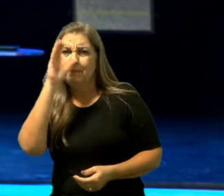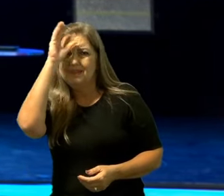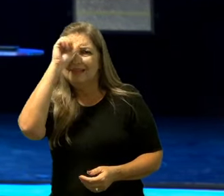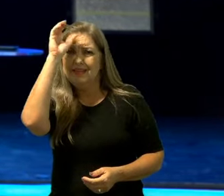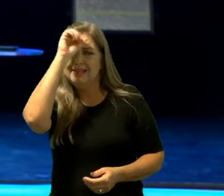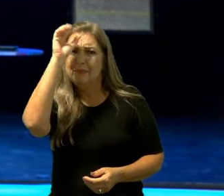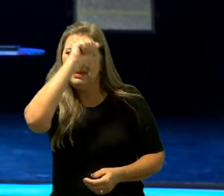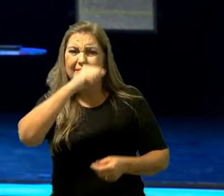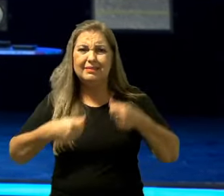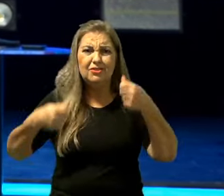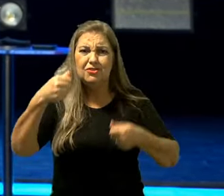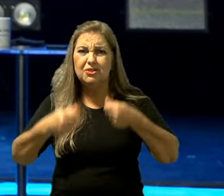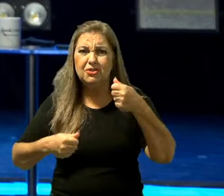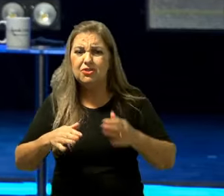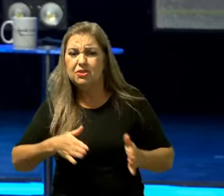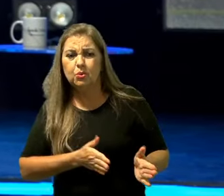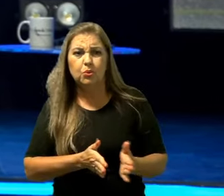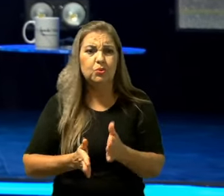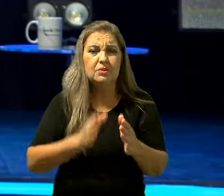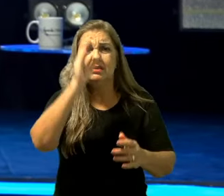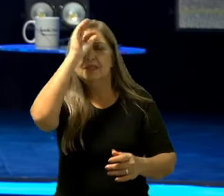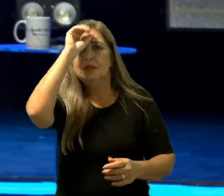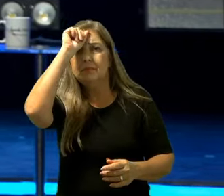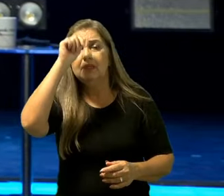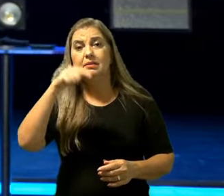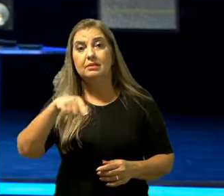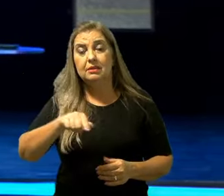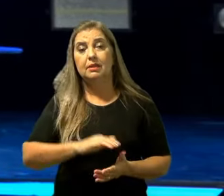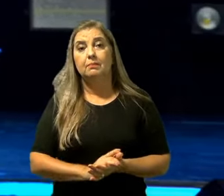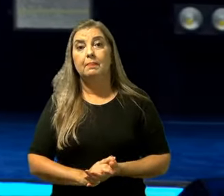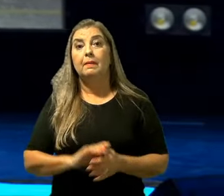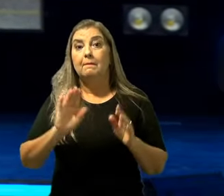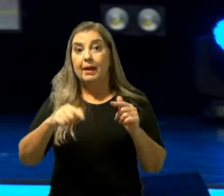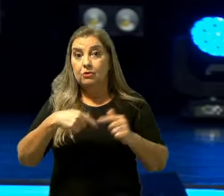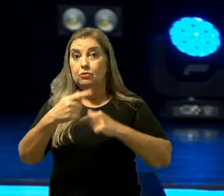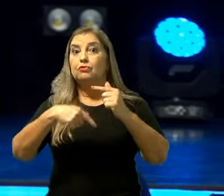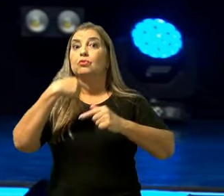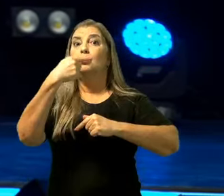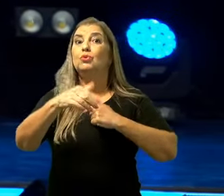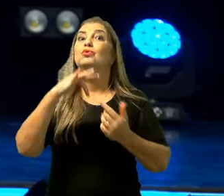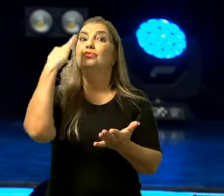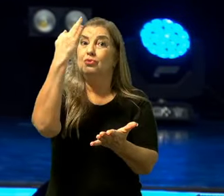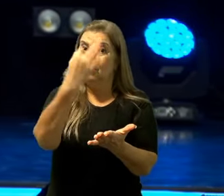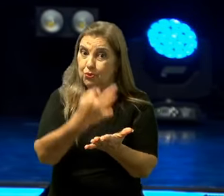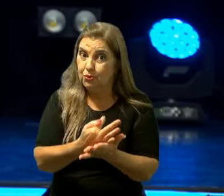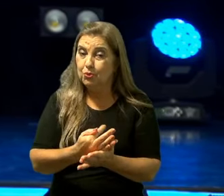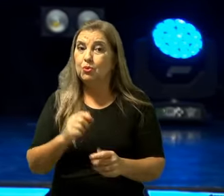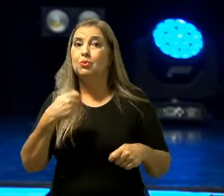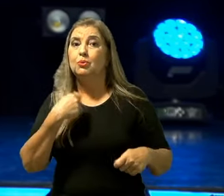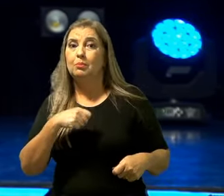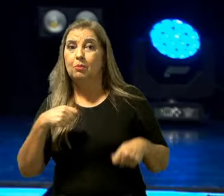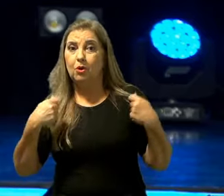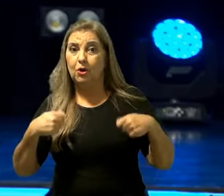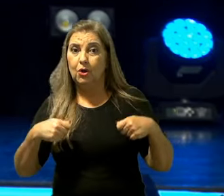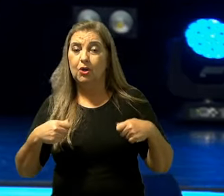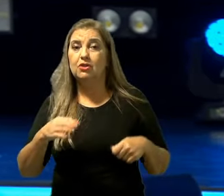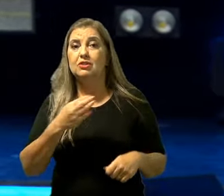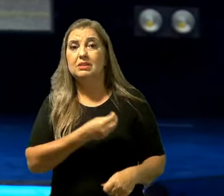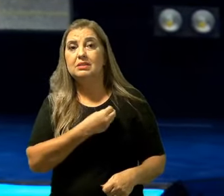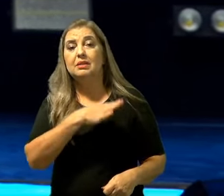como dirigir, né, aquilo que pode ser bênção, pode se tornar um instrumento de morte. Você está aqui comigo